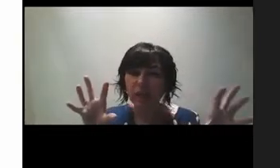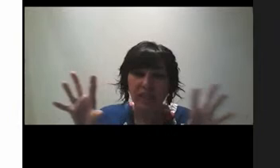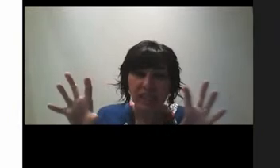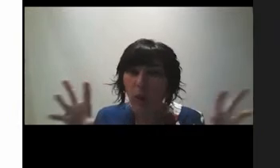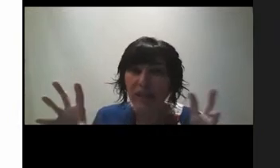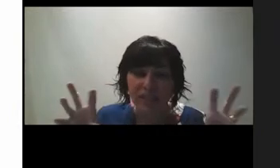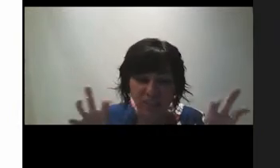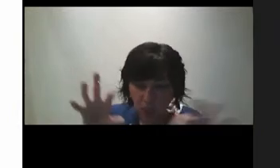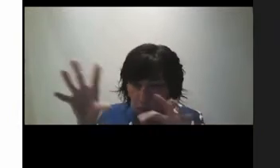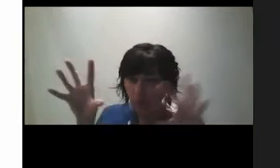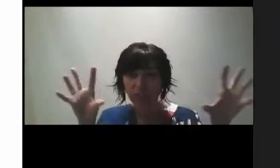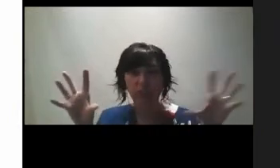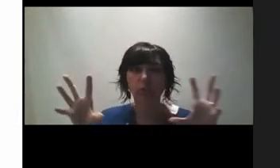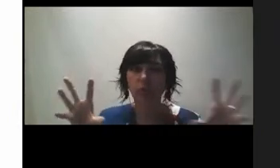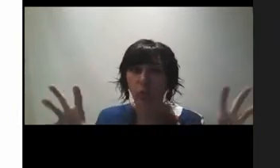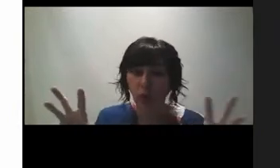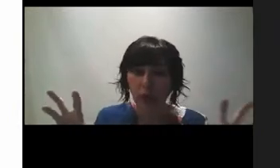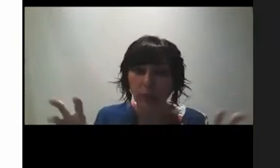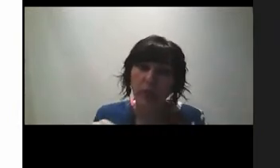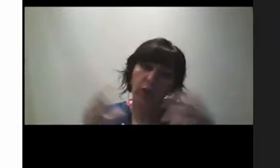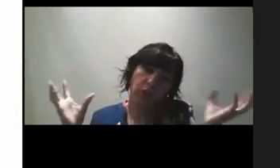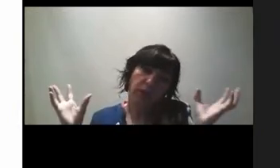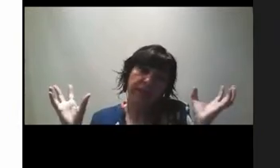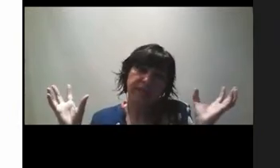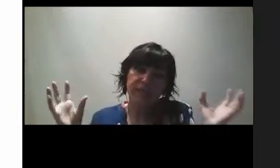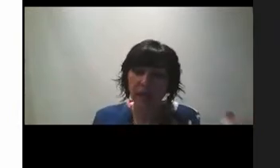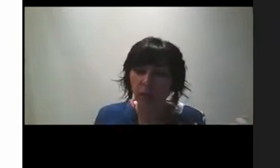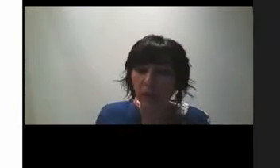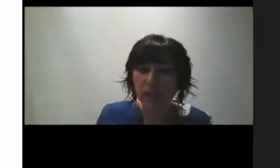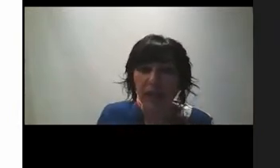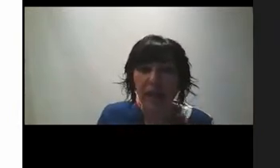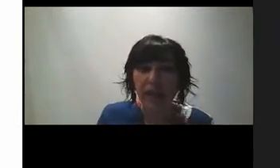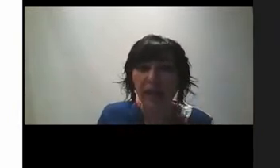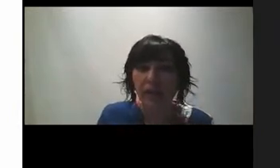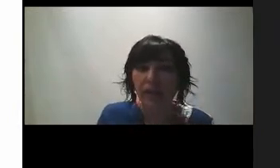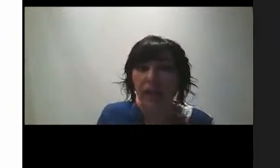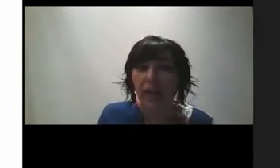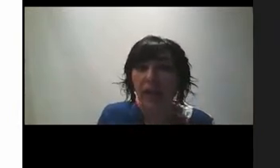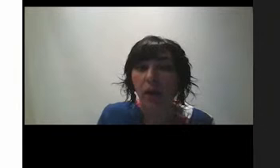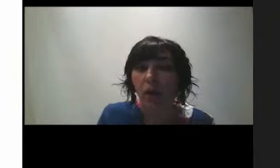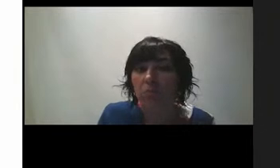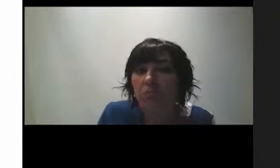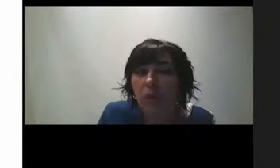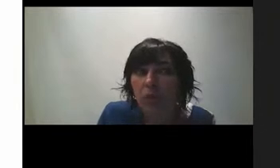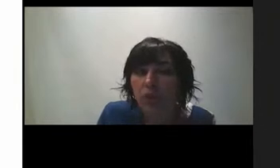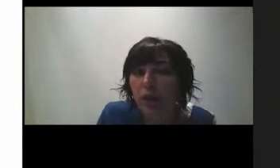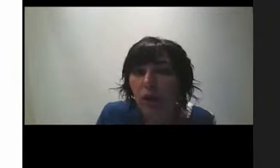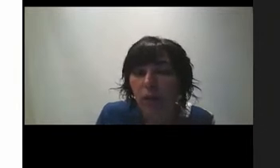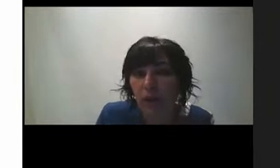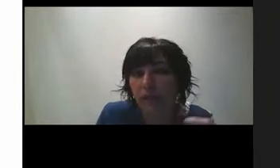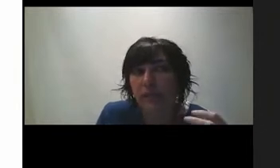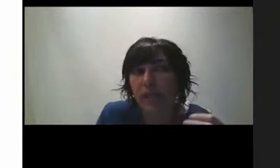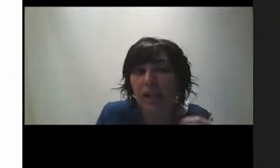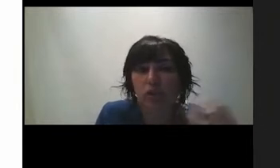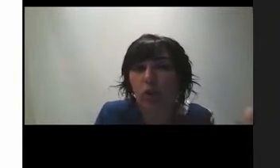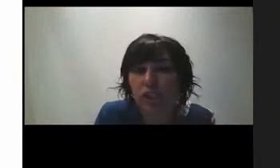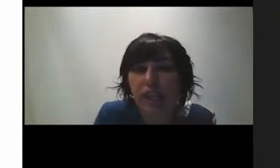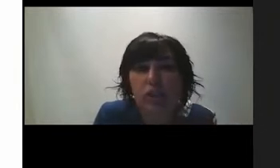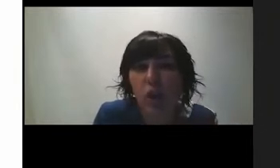entender em que pagante Aonde é que eu tô Porque eu conhecia o que era é as